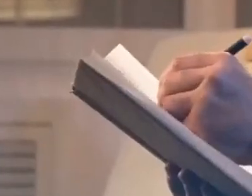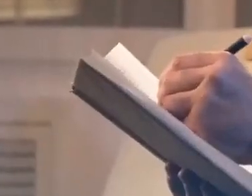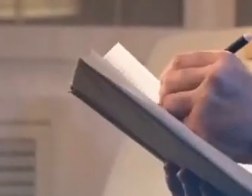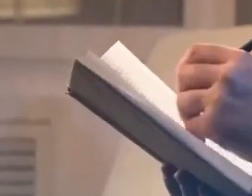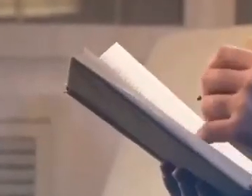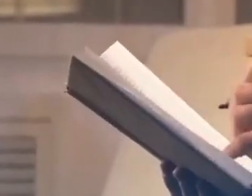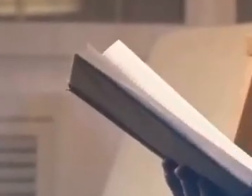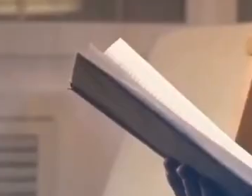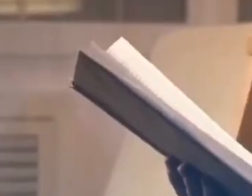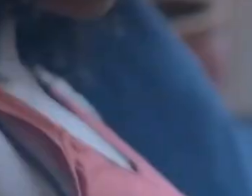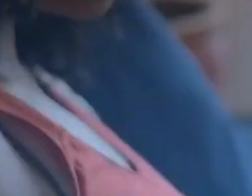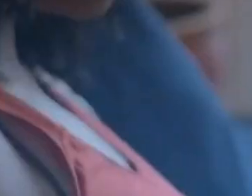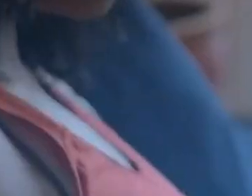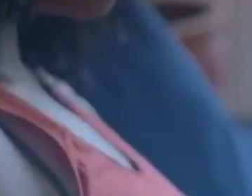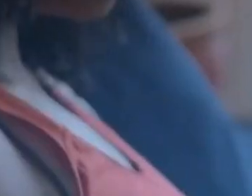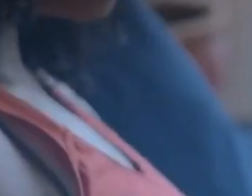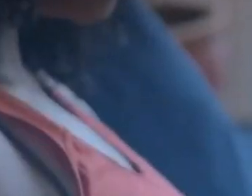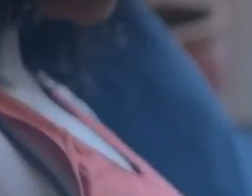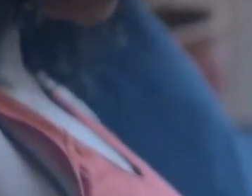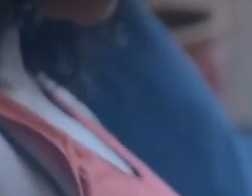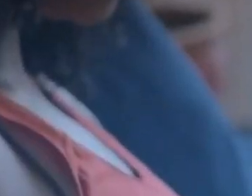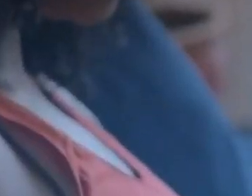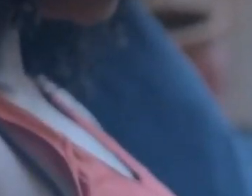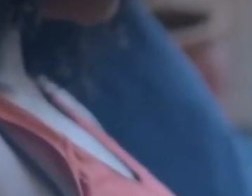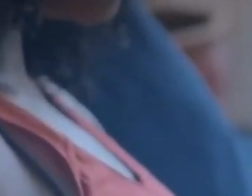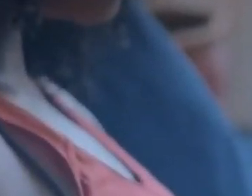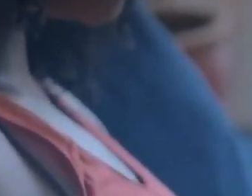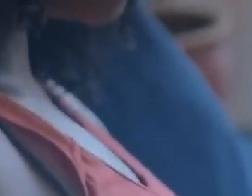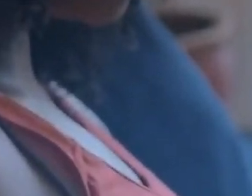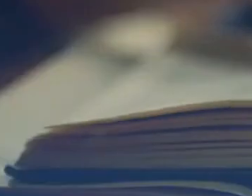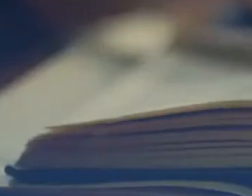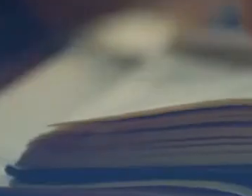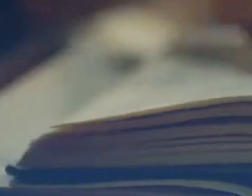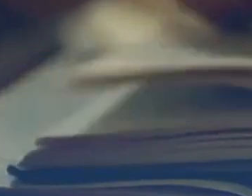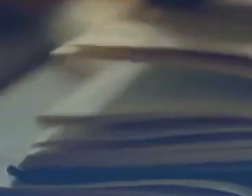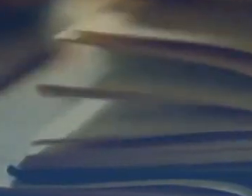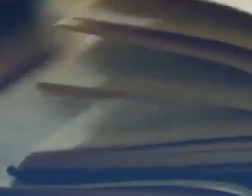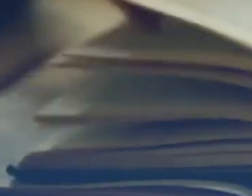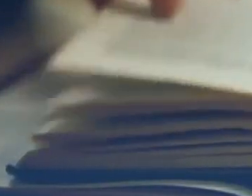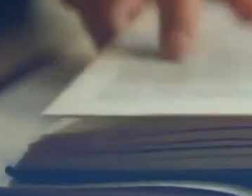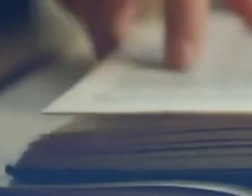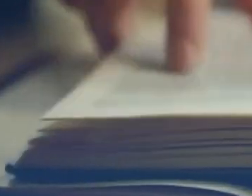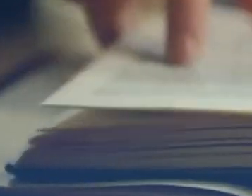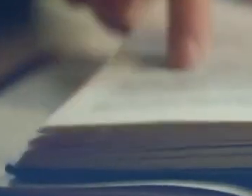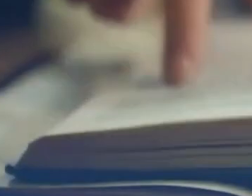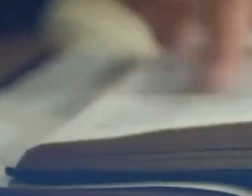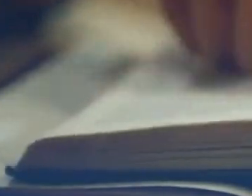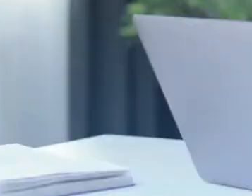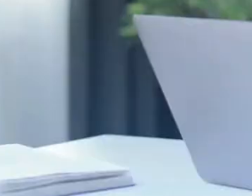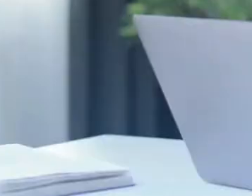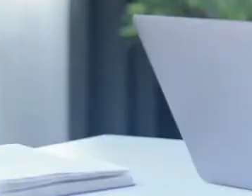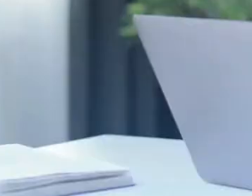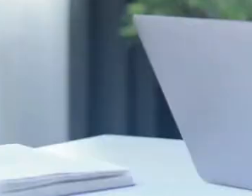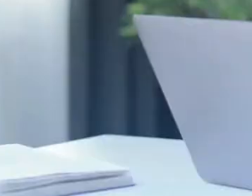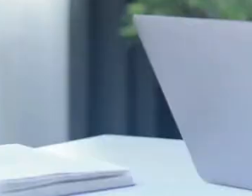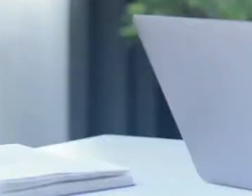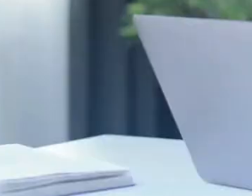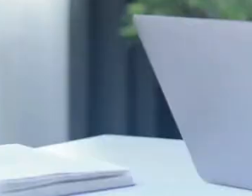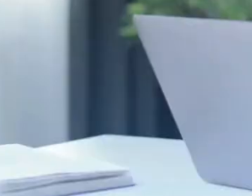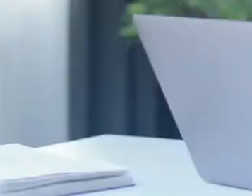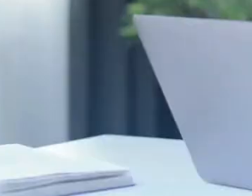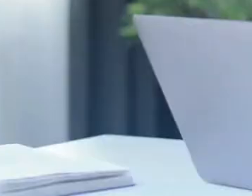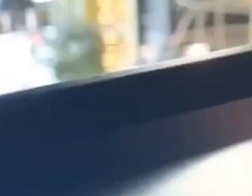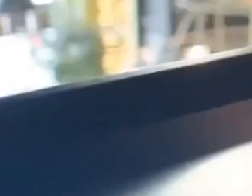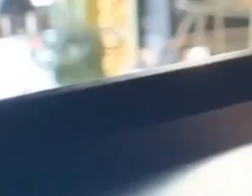Estudando o Livro dos Espíritos. Um estudo sequencial da obra O Livro dos Espíritos, de Allan Kardec. Essa é a